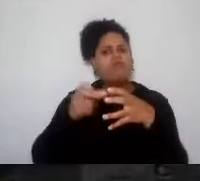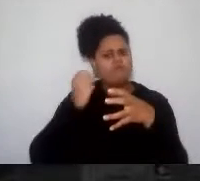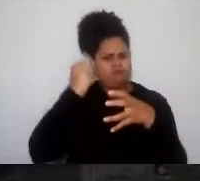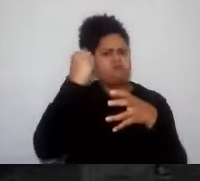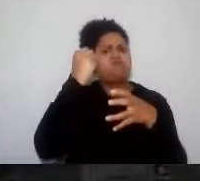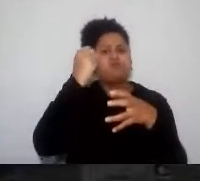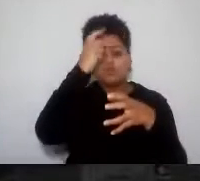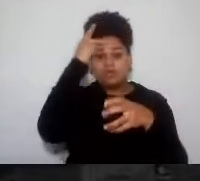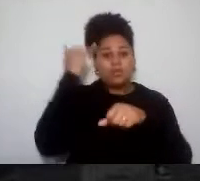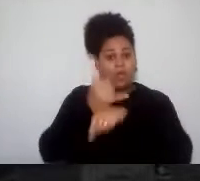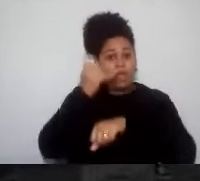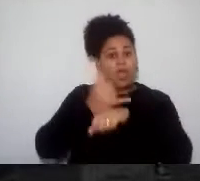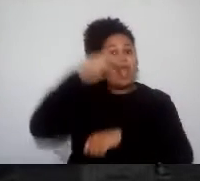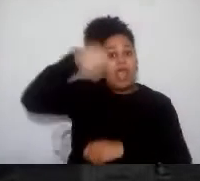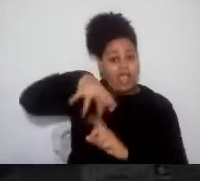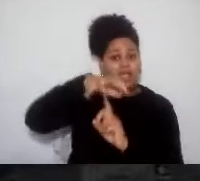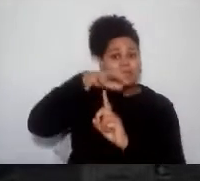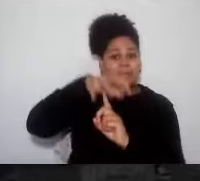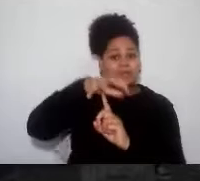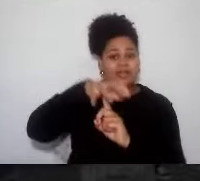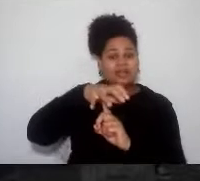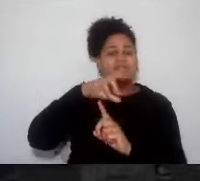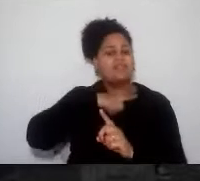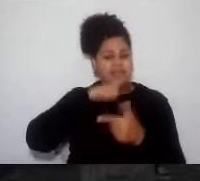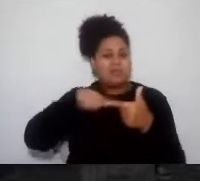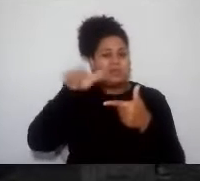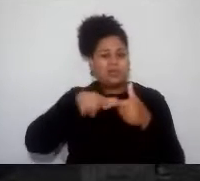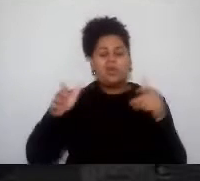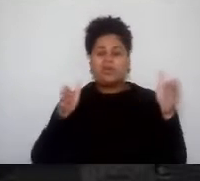A crise que nós estamos passando, essa crise